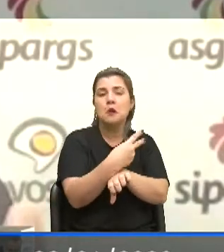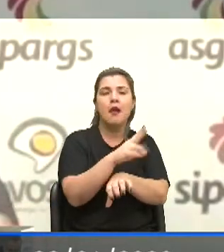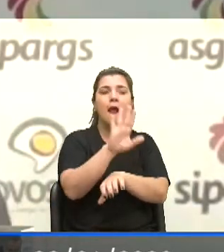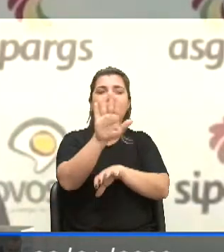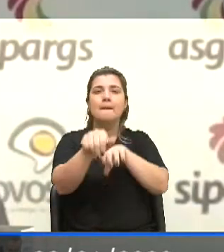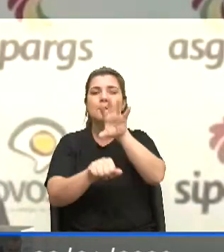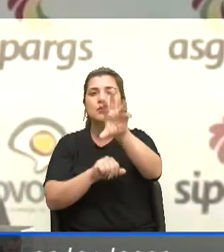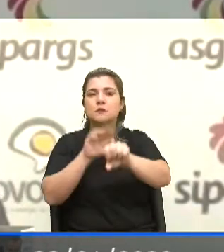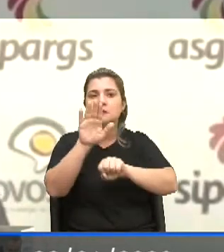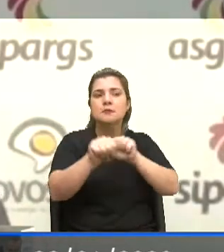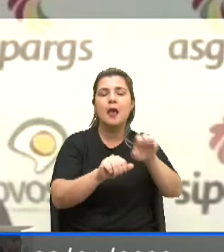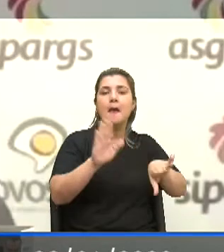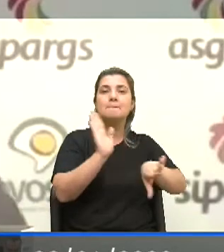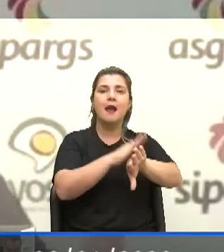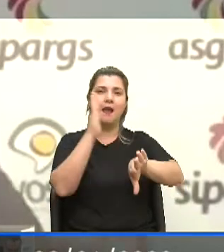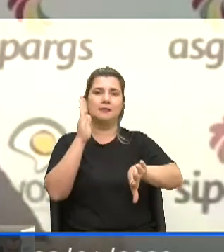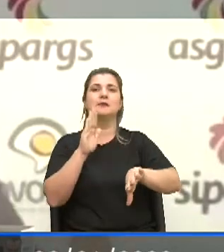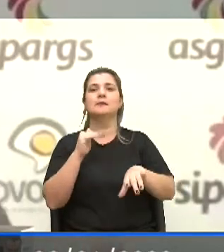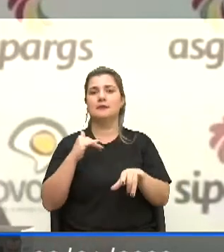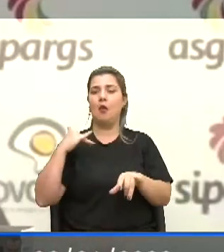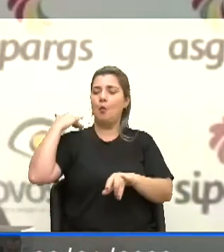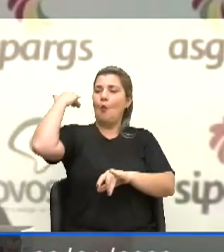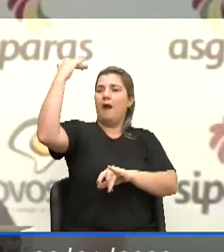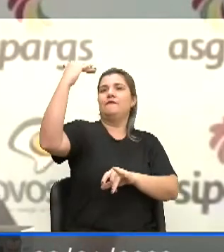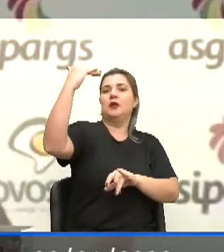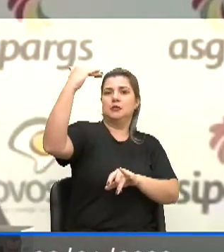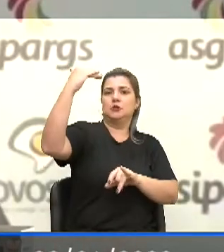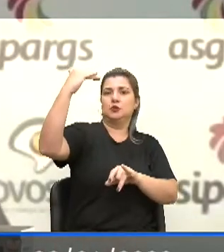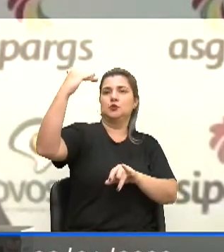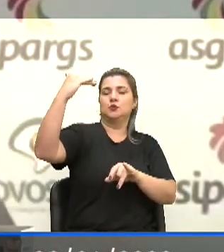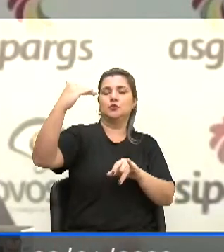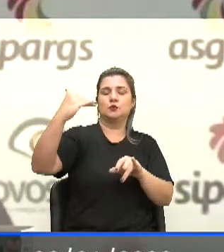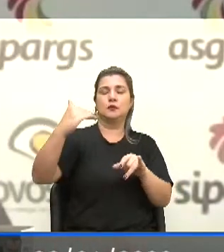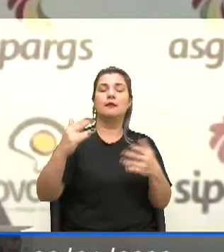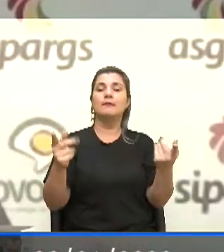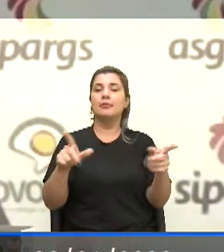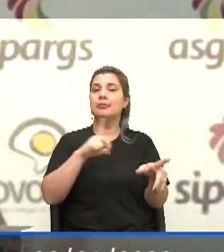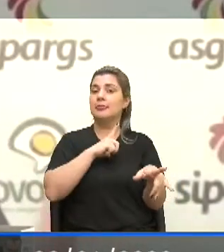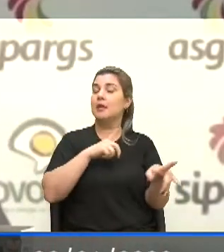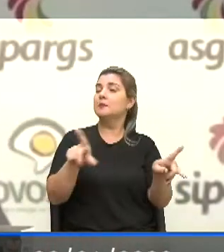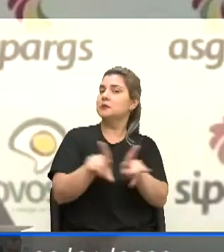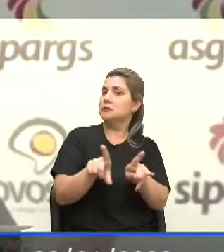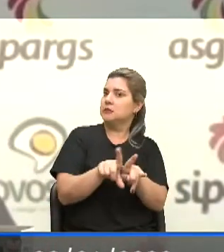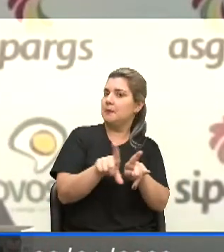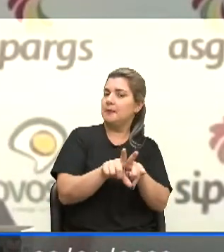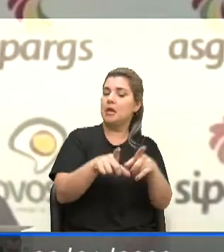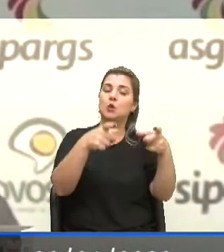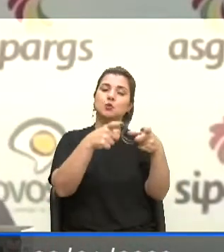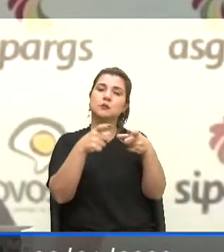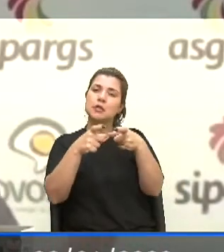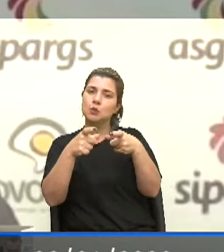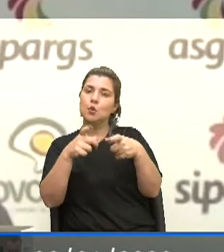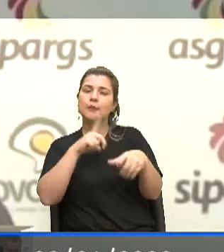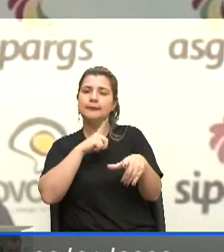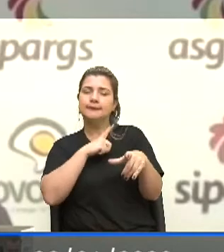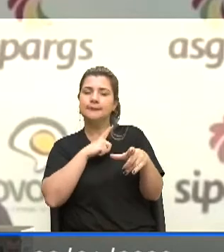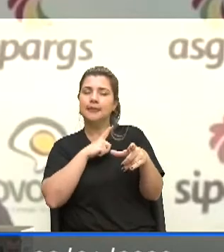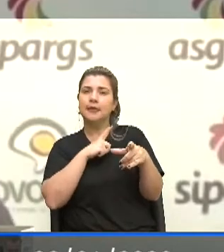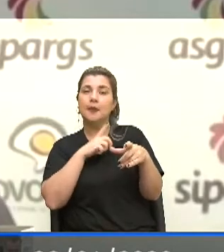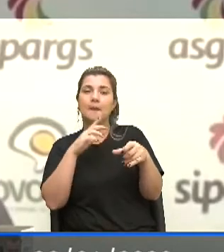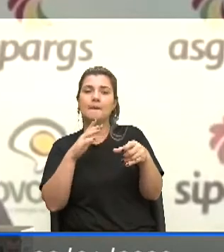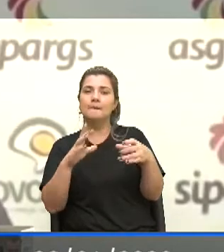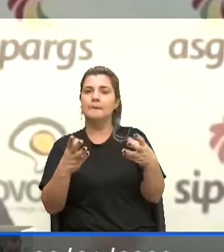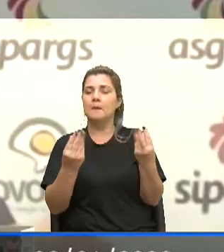aí a questão do distanciamento, e para o nosso setor, que é um setor, né, com um grande volume de pessoas, de